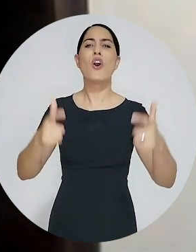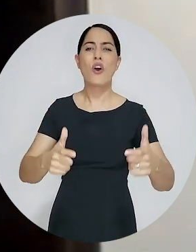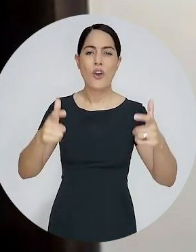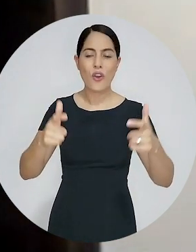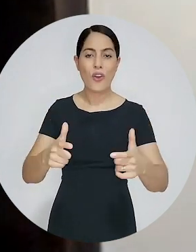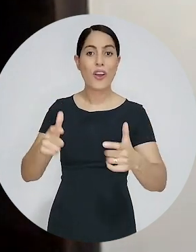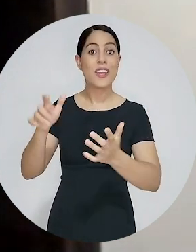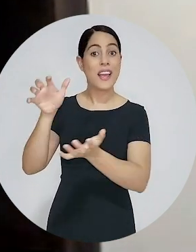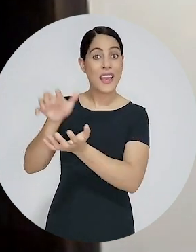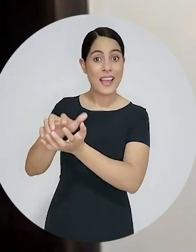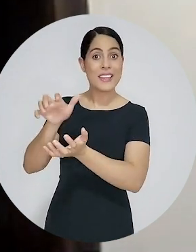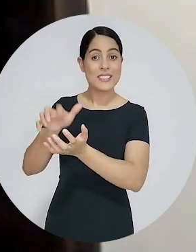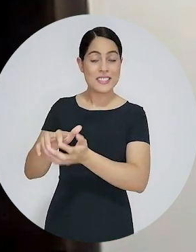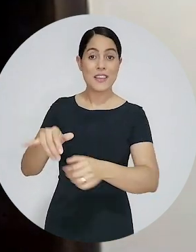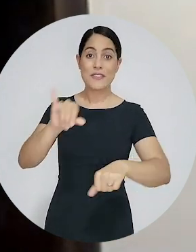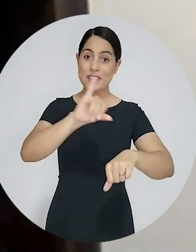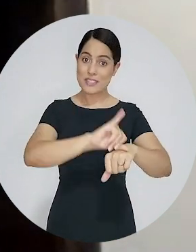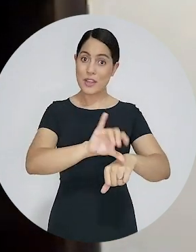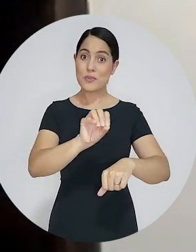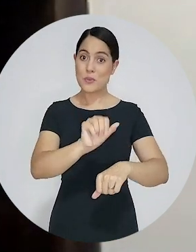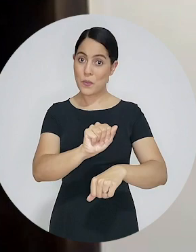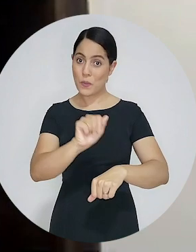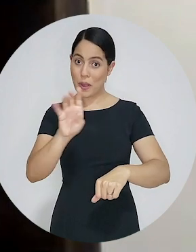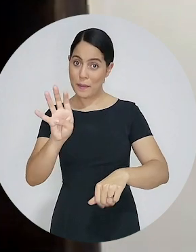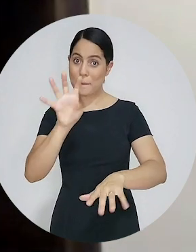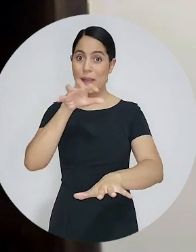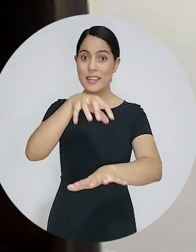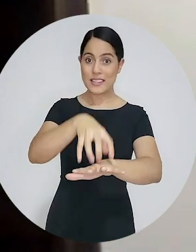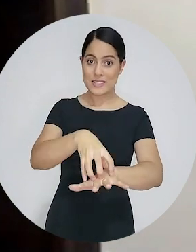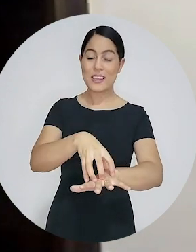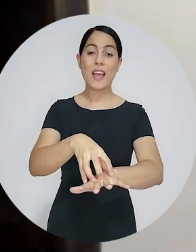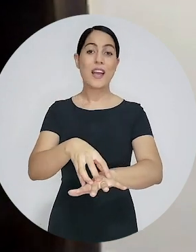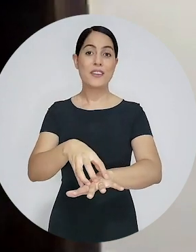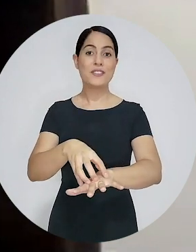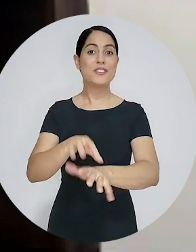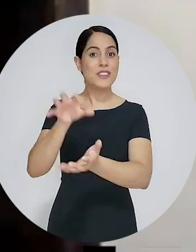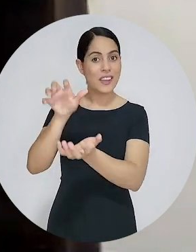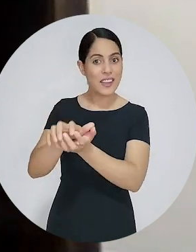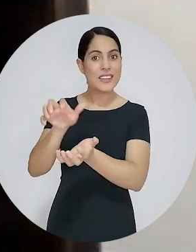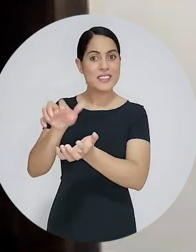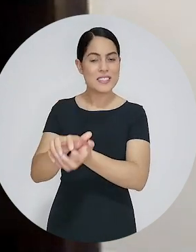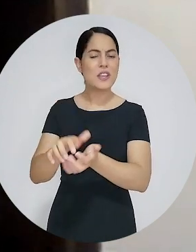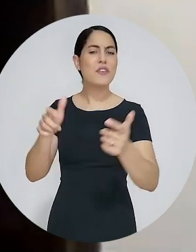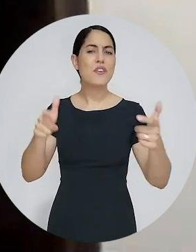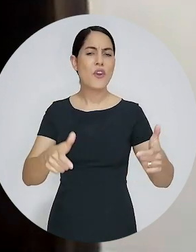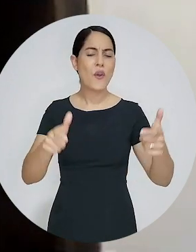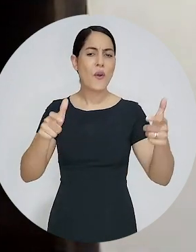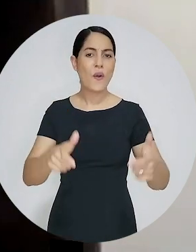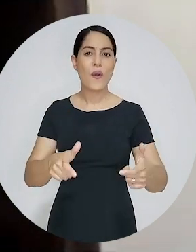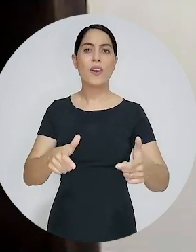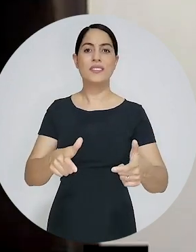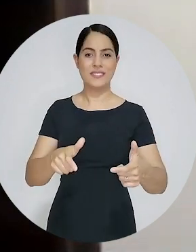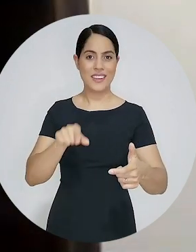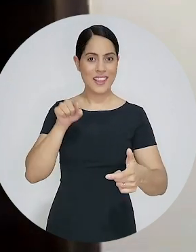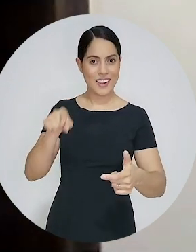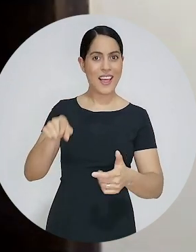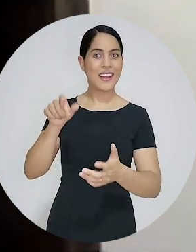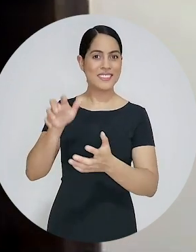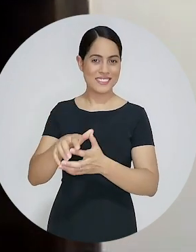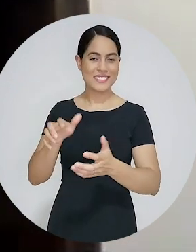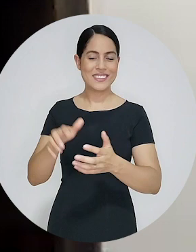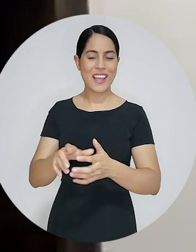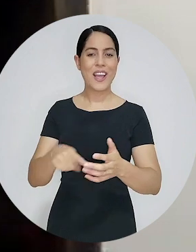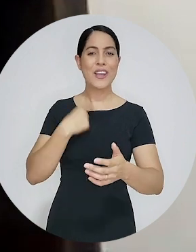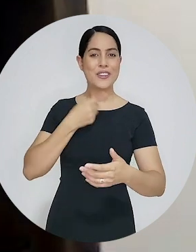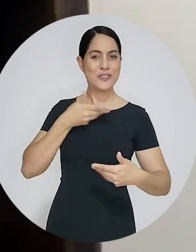que realizamos de forma híbrida na cidade de Recife. A sede da OAB de Recife, a seccional do estado de